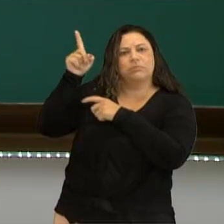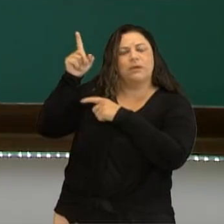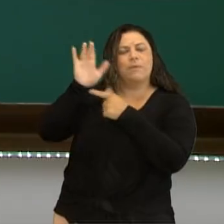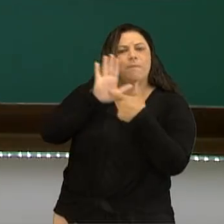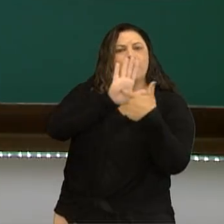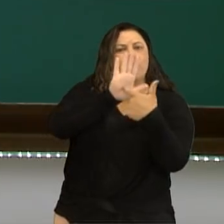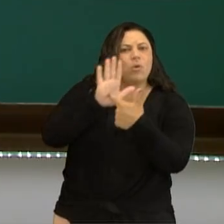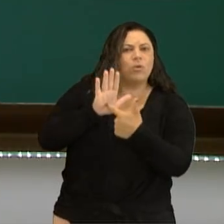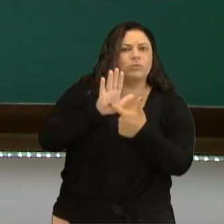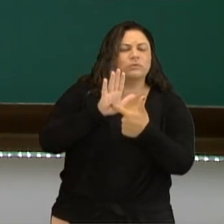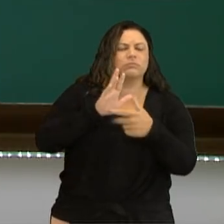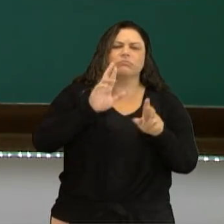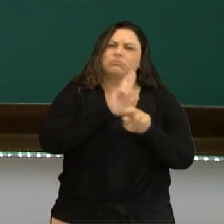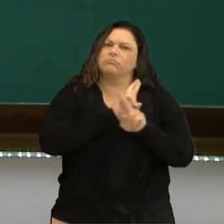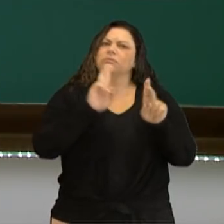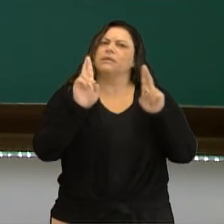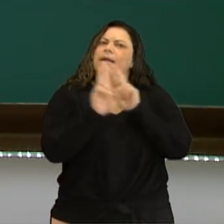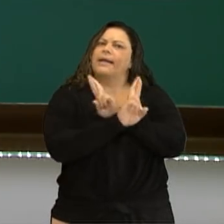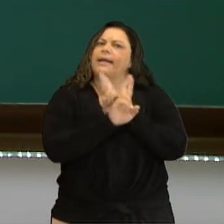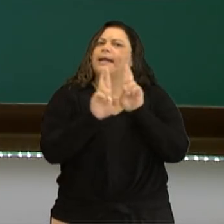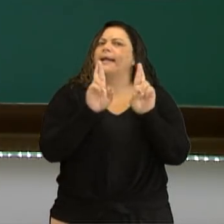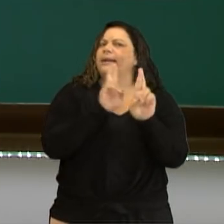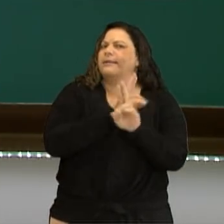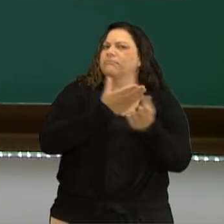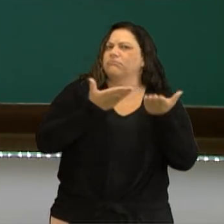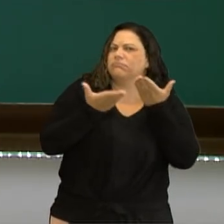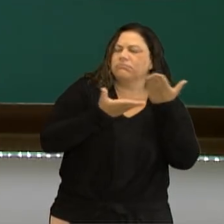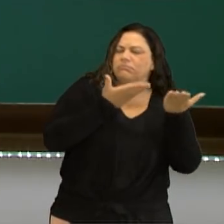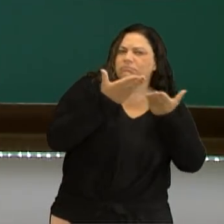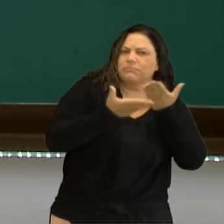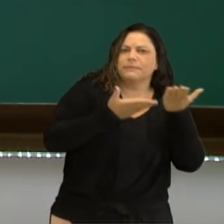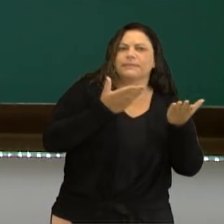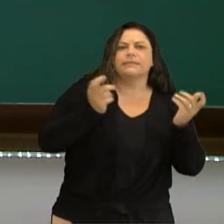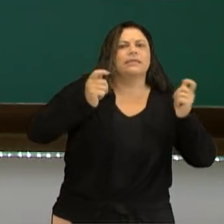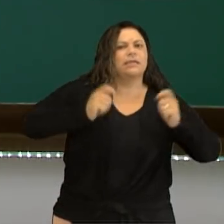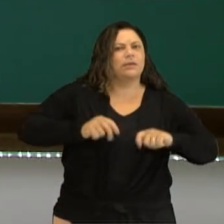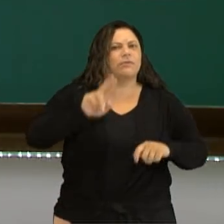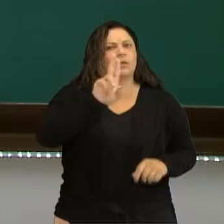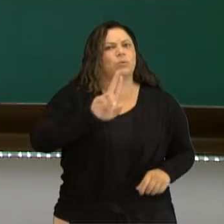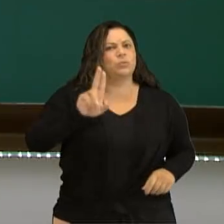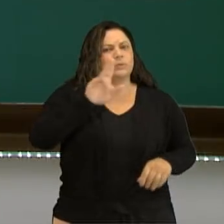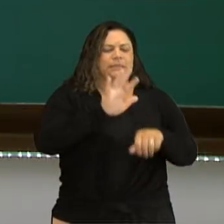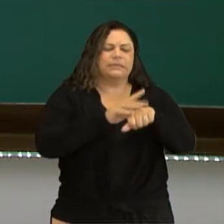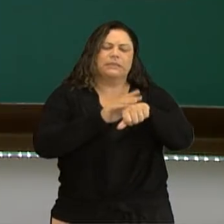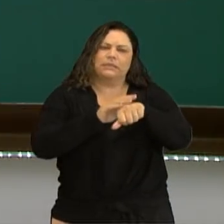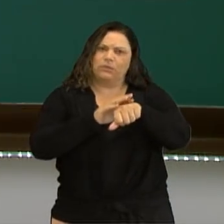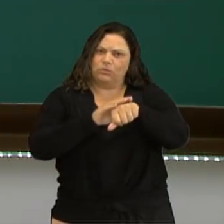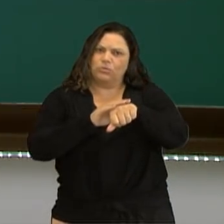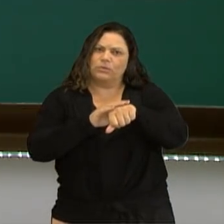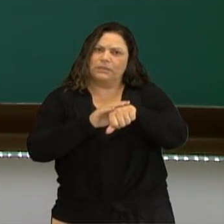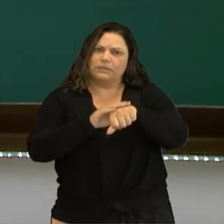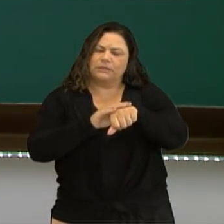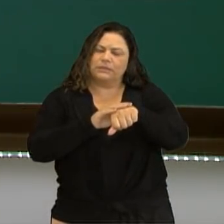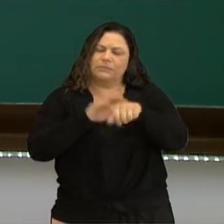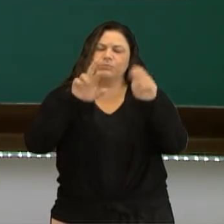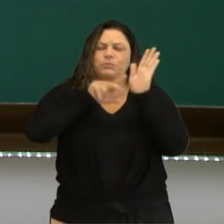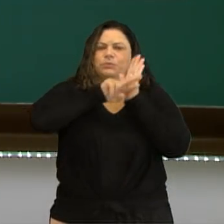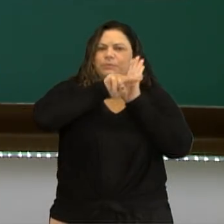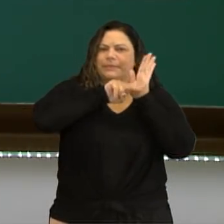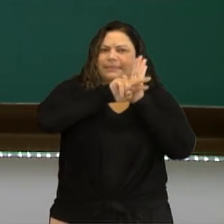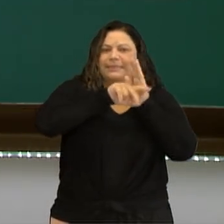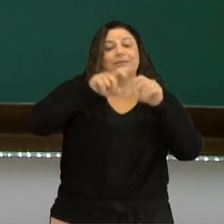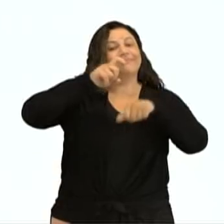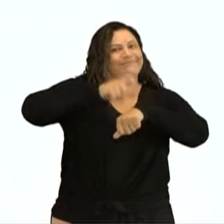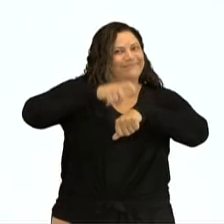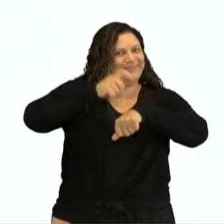com os tratamentos causados, que a gente vai utilizar nas doenças causadas por bactérias. Eu dou um tempinho